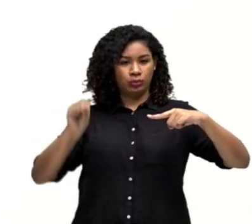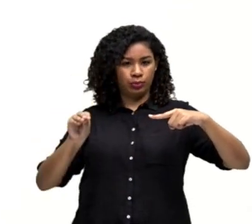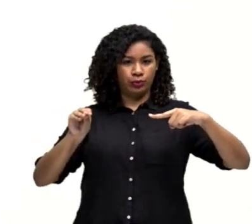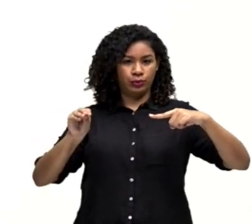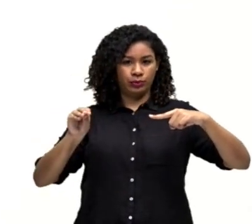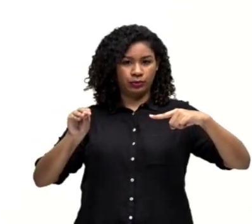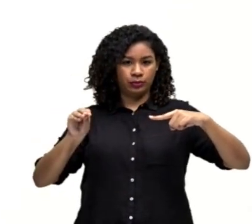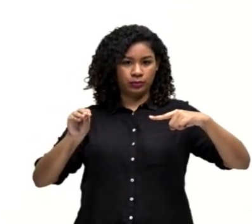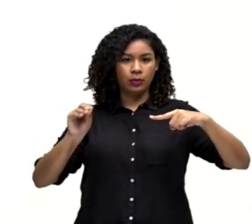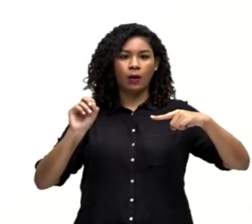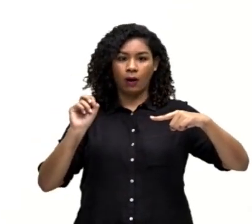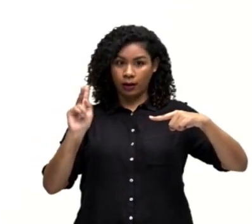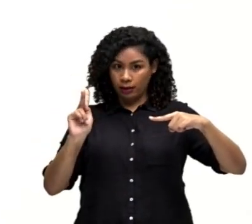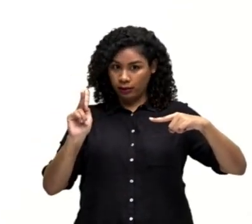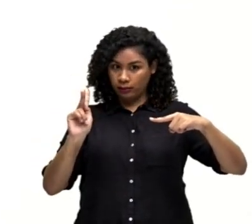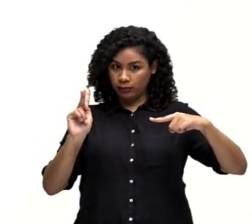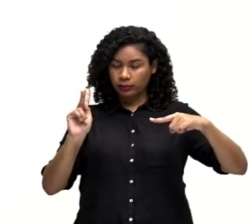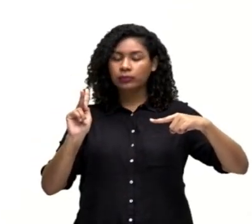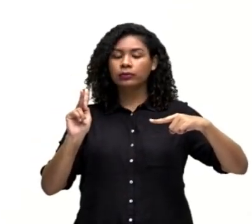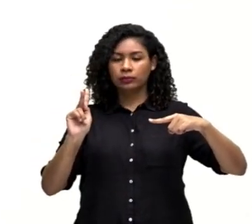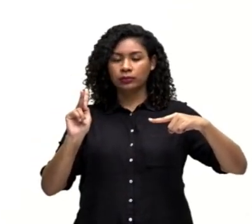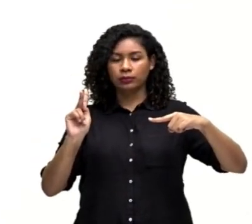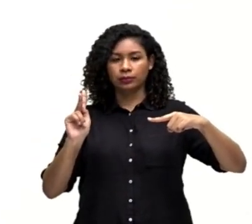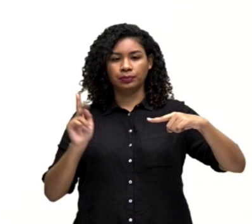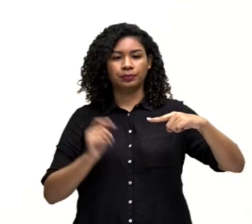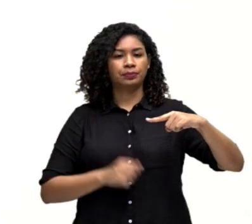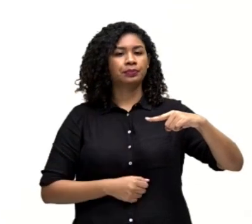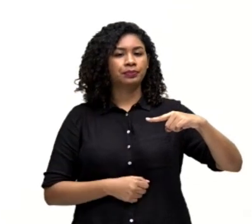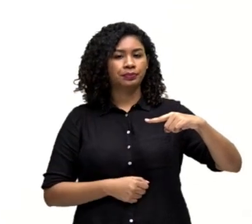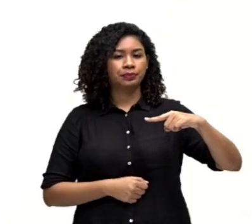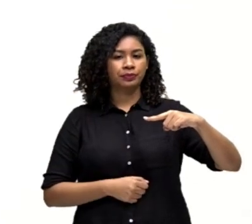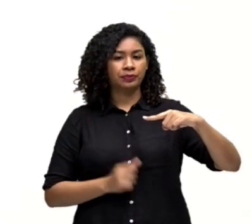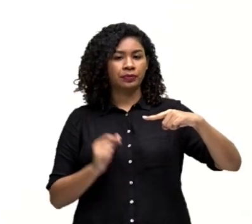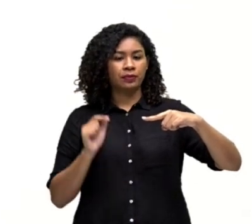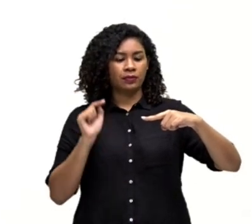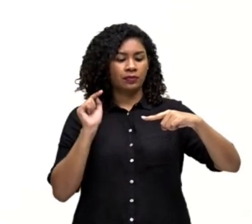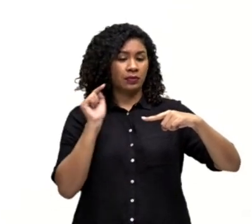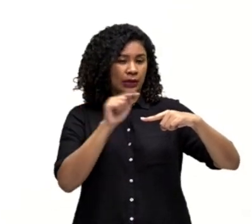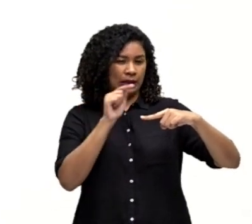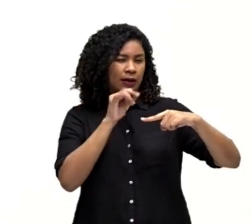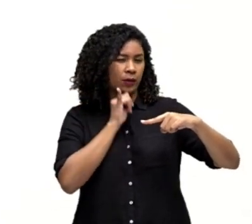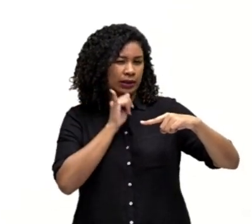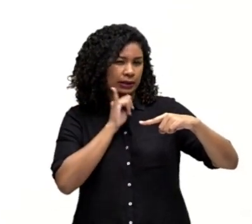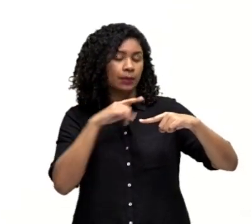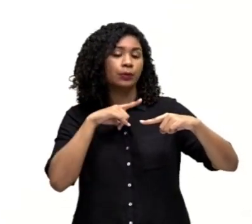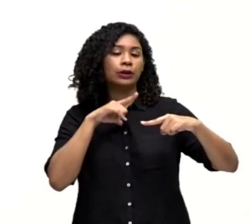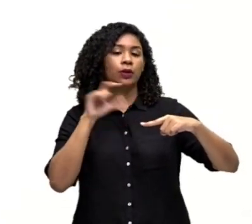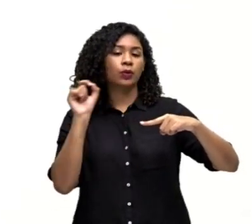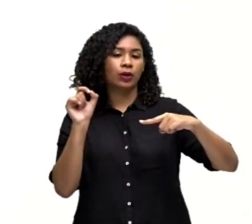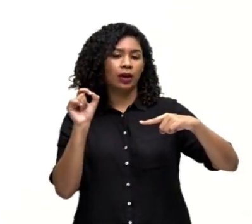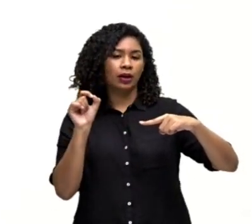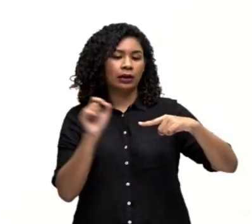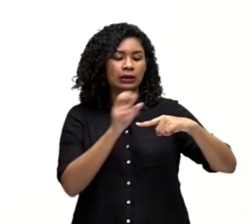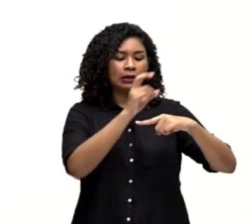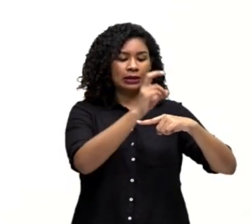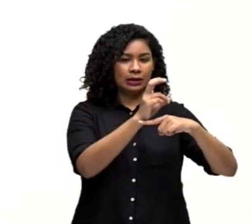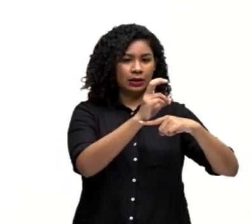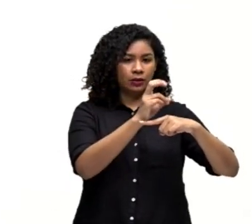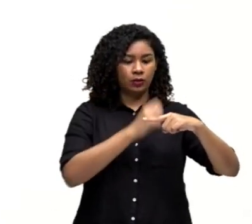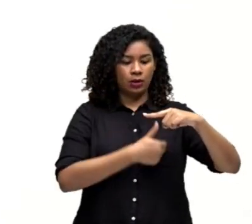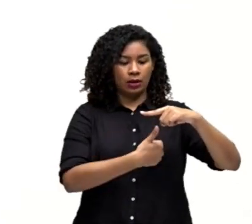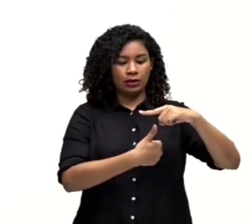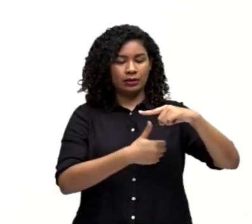decimal, tá bom? Do número. Então, já que aqui, nesse primeiro exemplo, nós temos denominador igual a